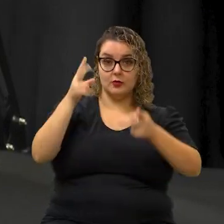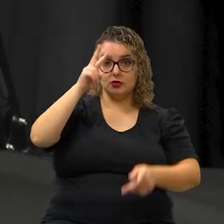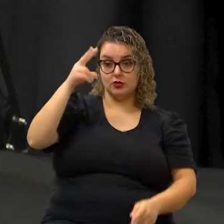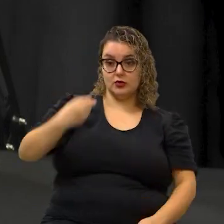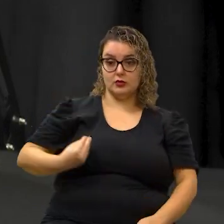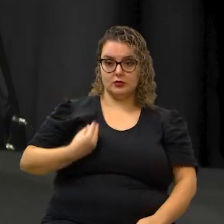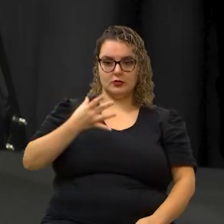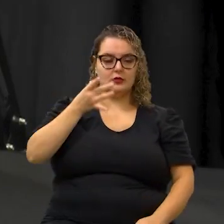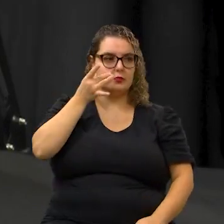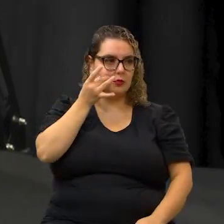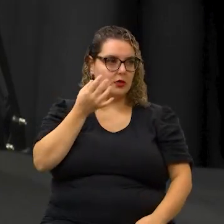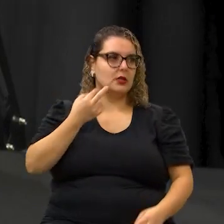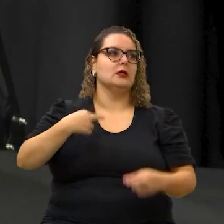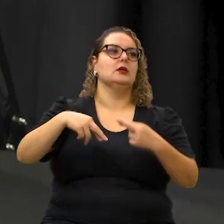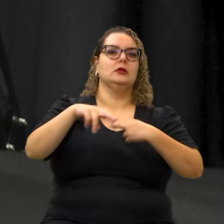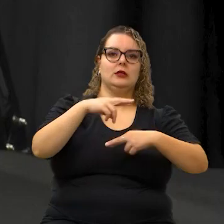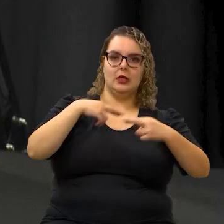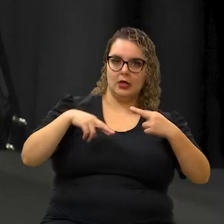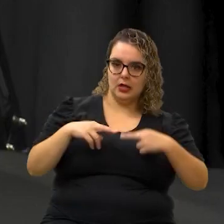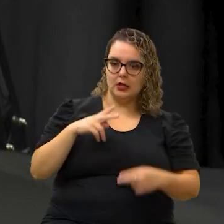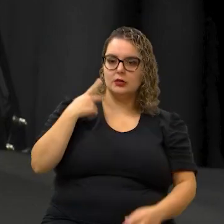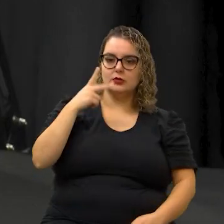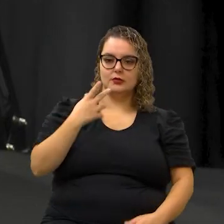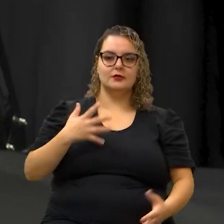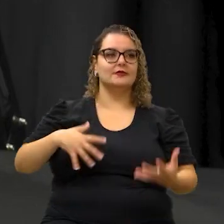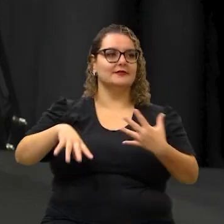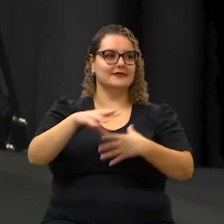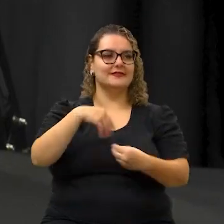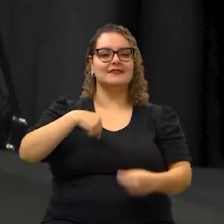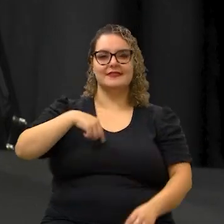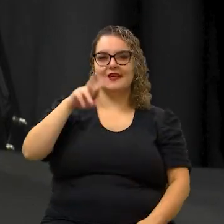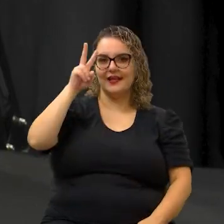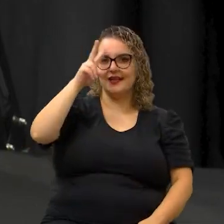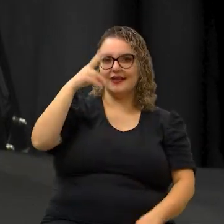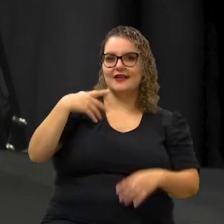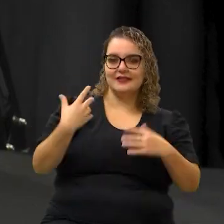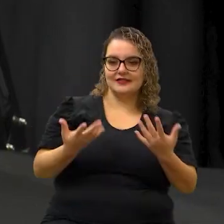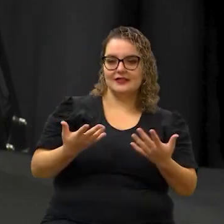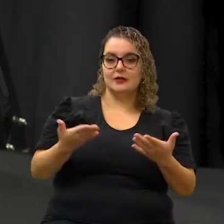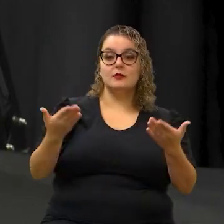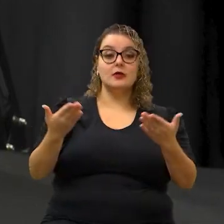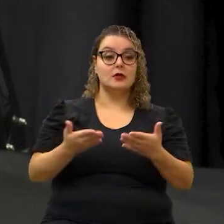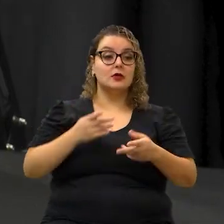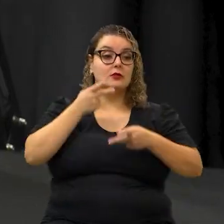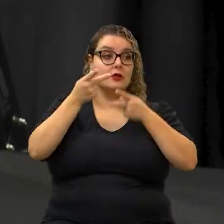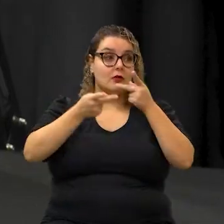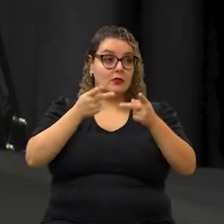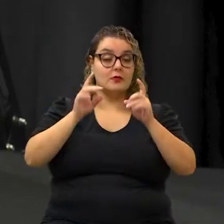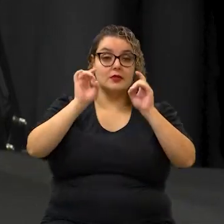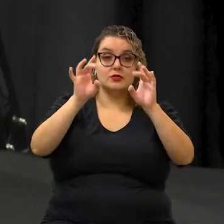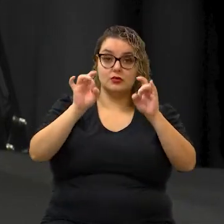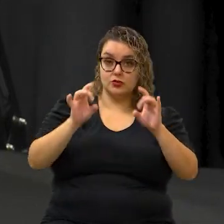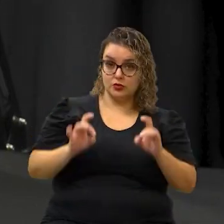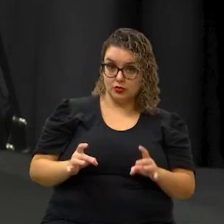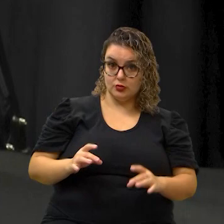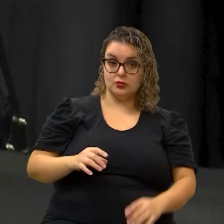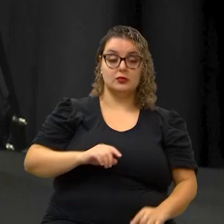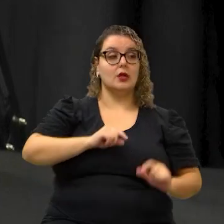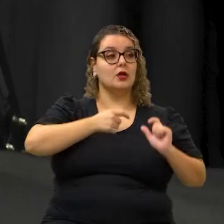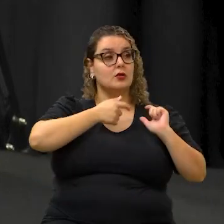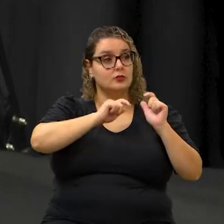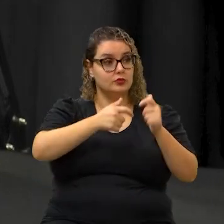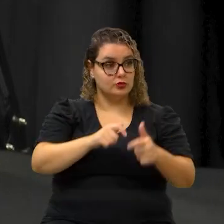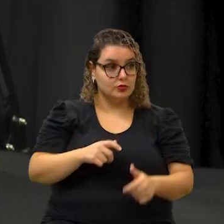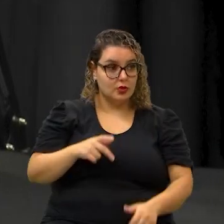história pessoal, que tem bastante história política no meio, né? Eu lembro disso. Mas agora a gente vai falar exclusivamente da